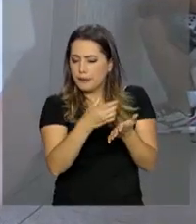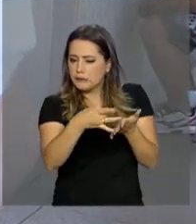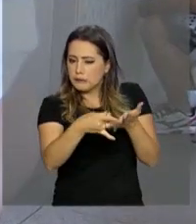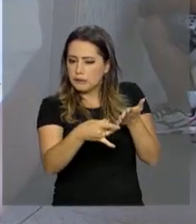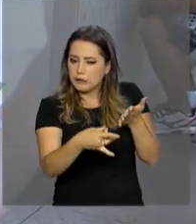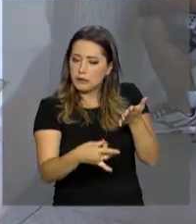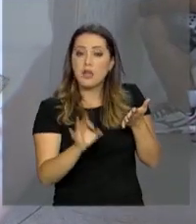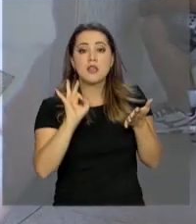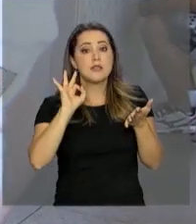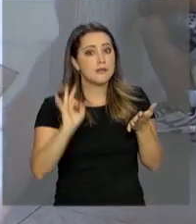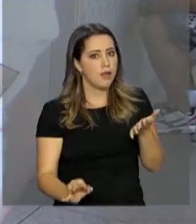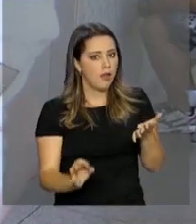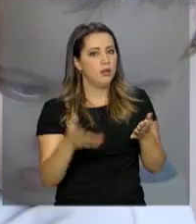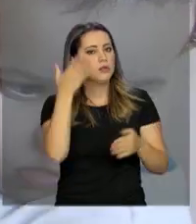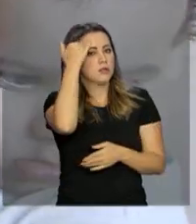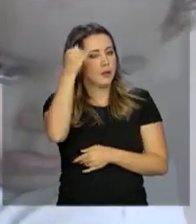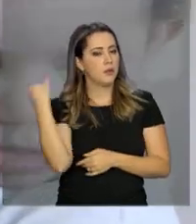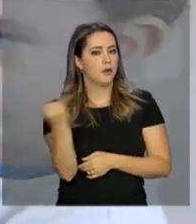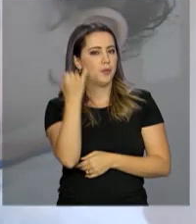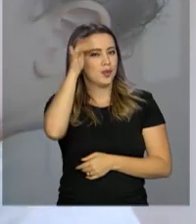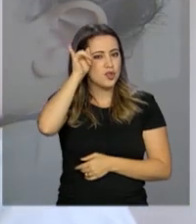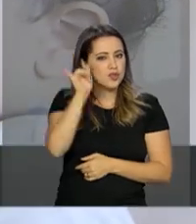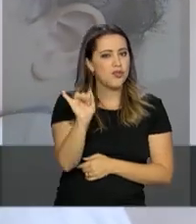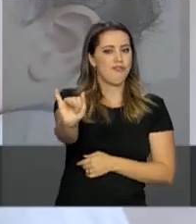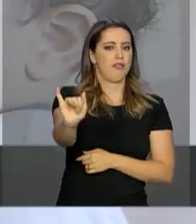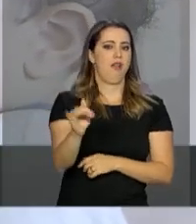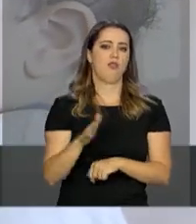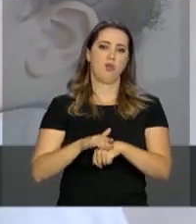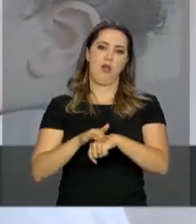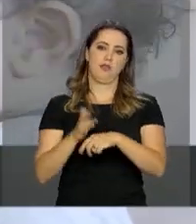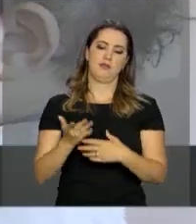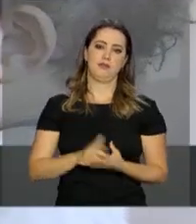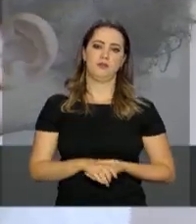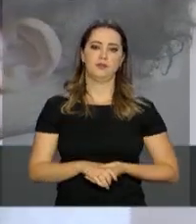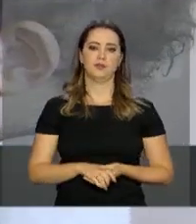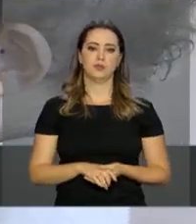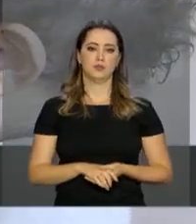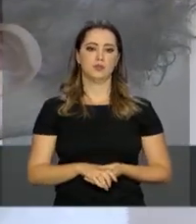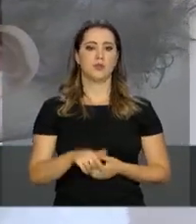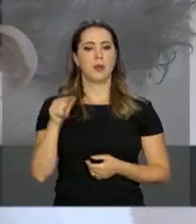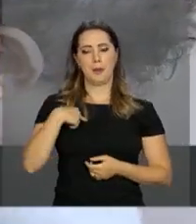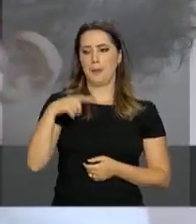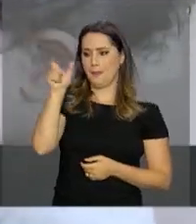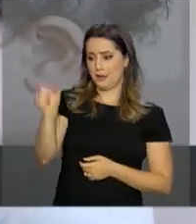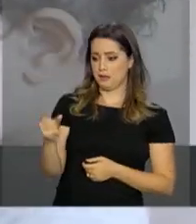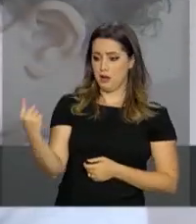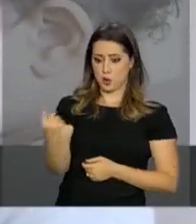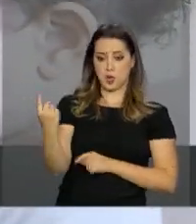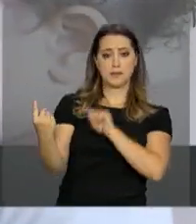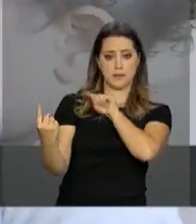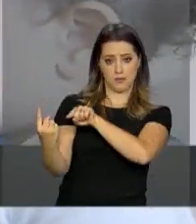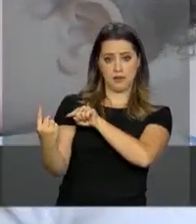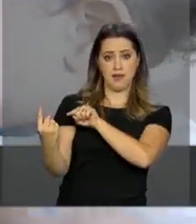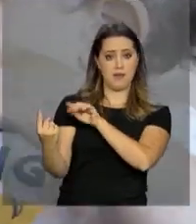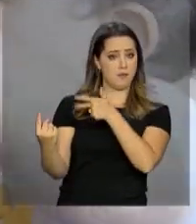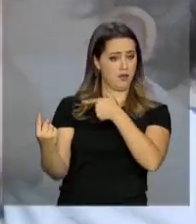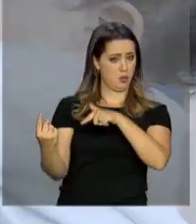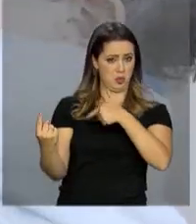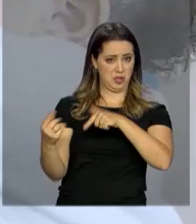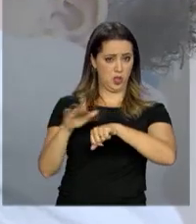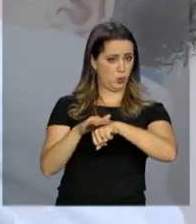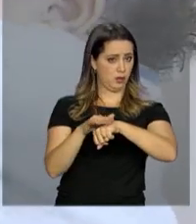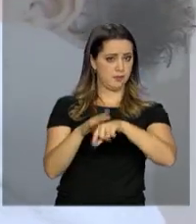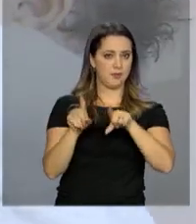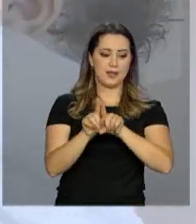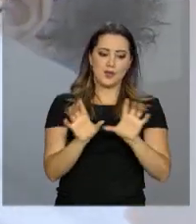sabe a importância de prevenir como todas as vacinas não é tanto pensando nele individualmente para ele adoecer quanto no coletivo